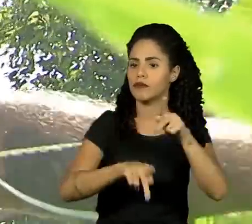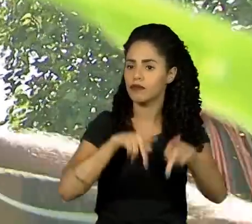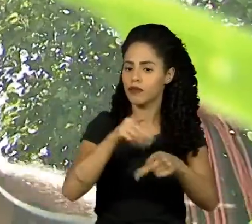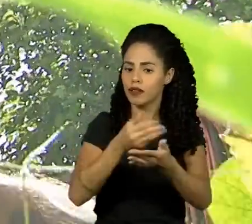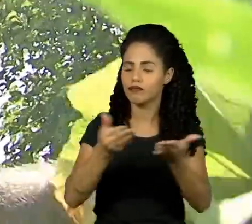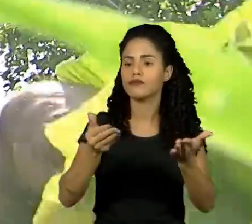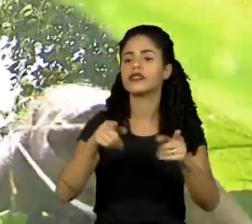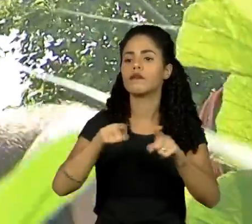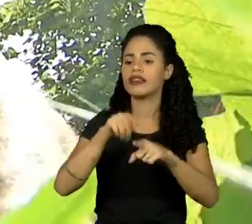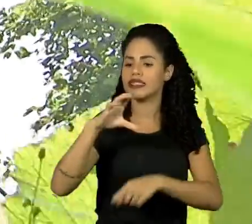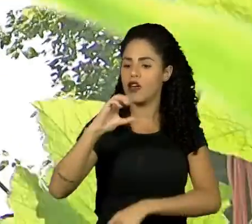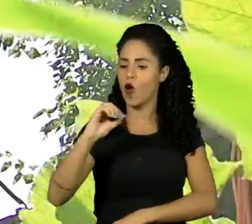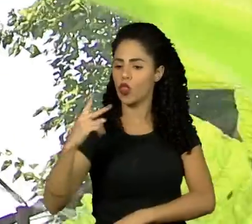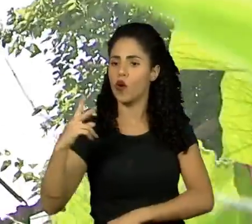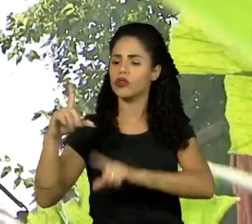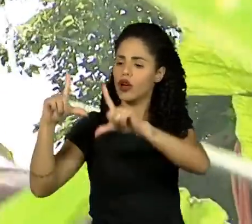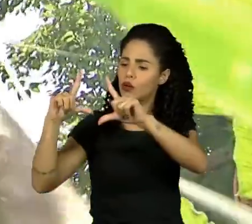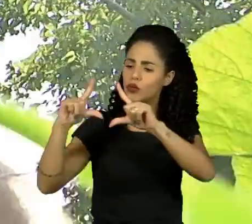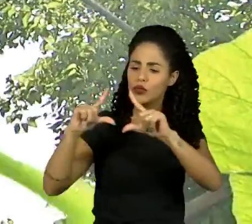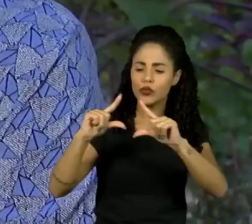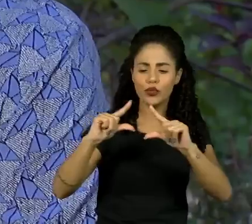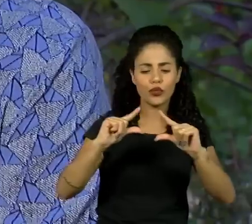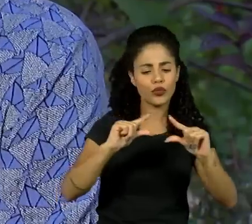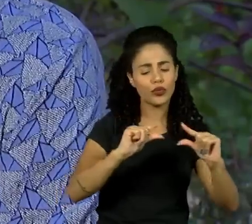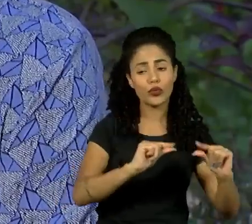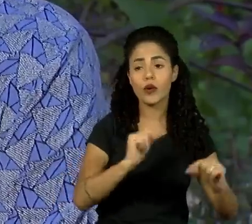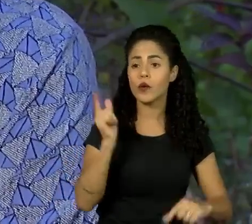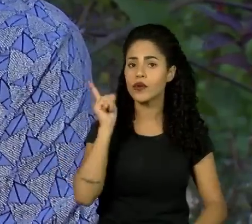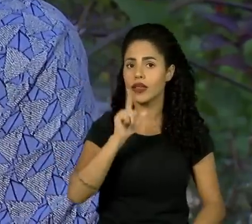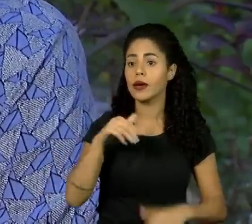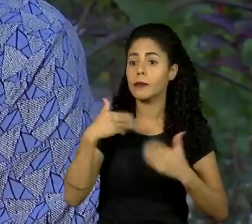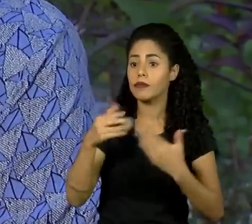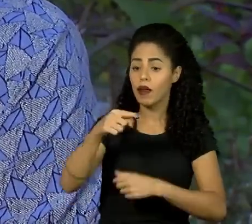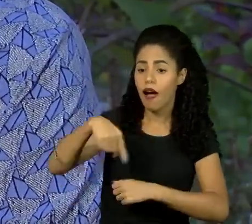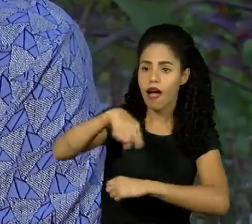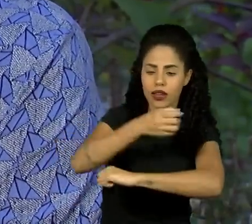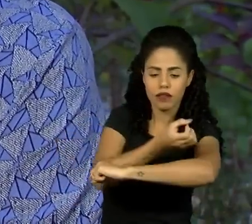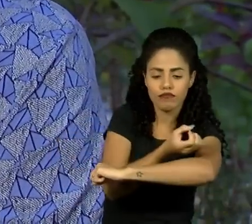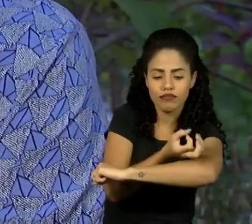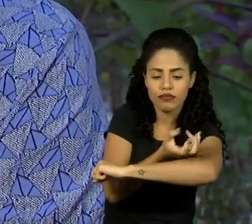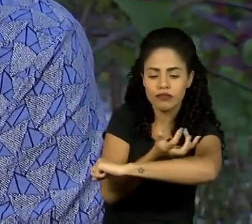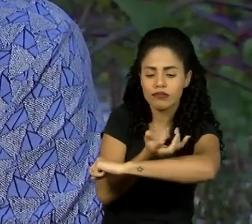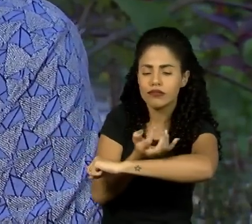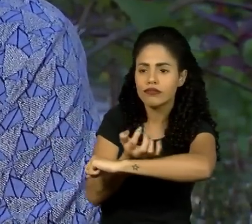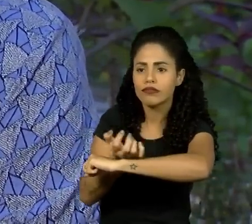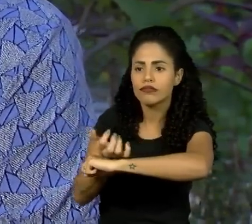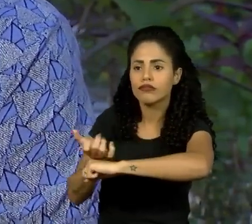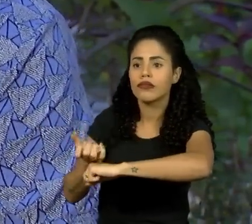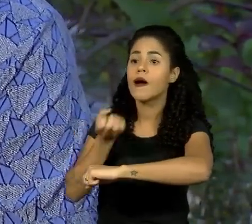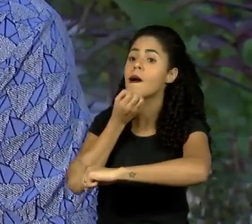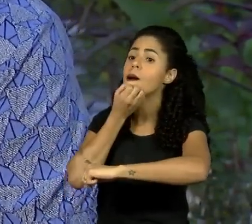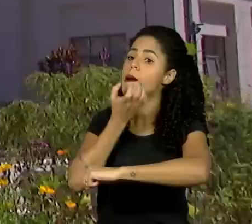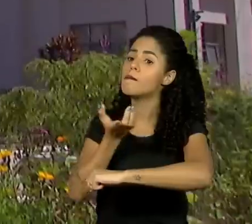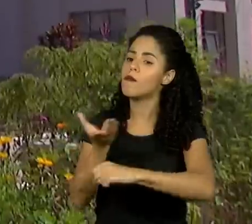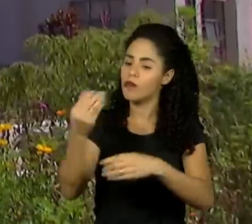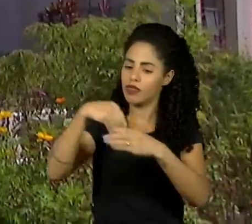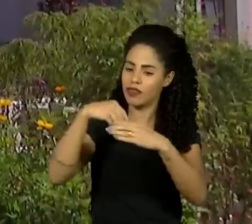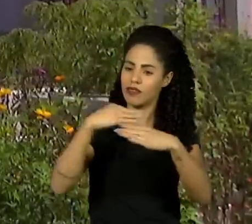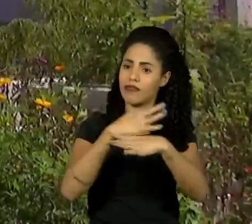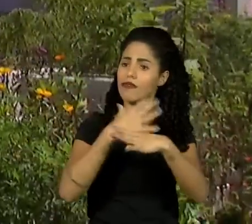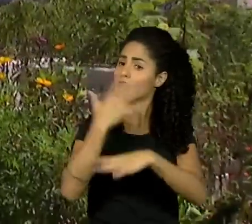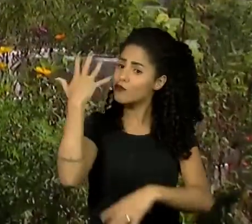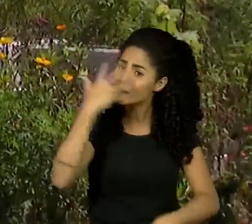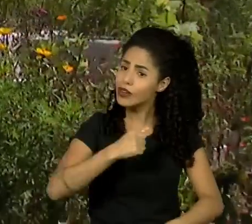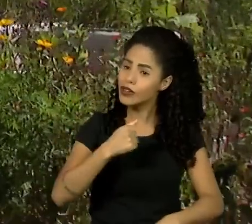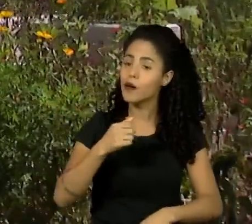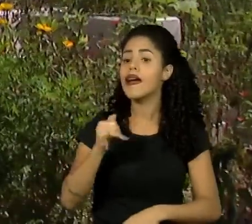as emissões de CO2 que estão relacionadas com isso. As hortas, elas são pequenos, vamos dizer, oásis dentro da cidade, né? Aqui, por exemplo,